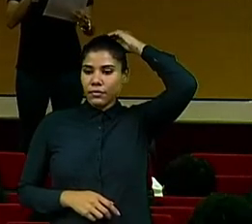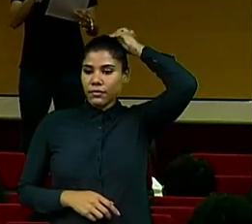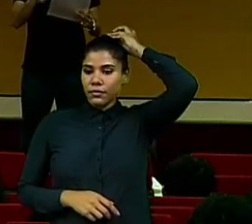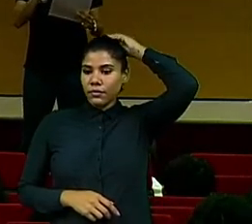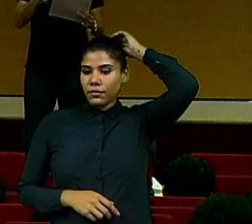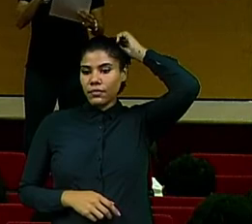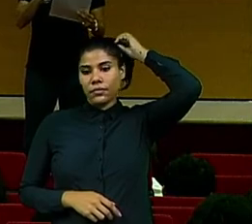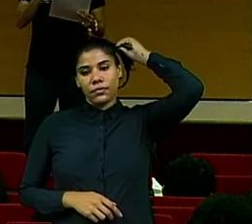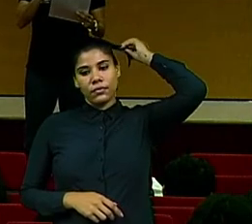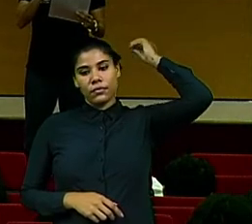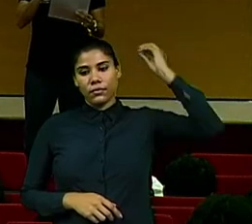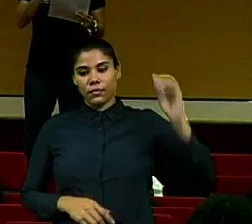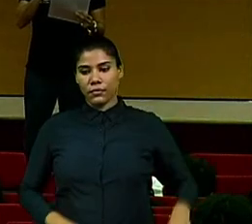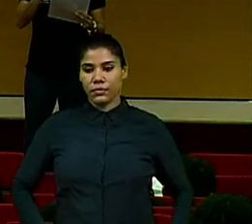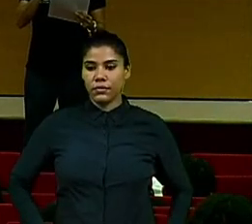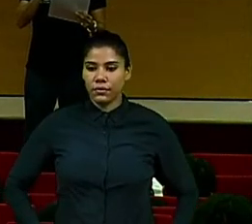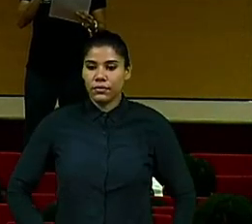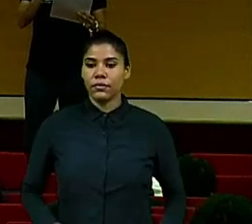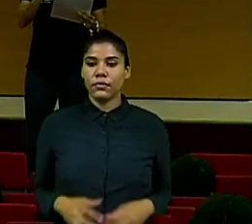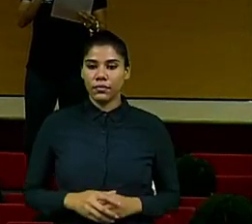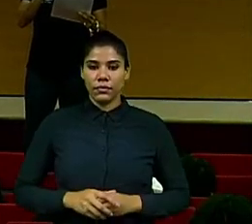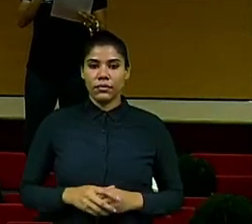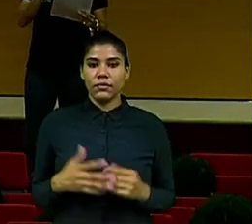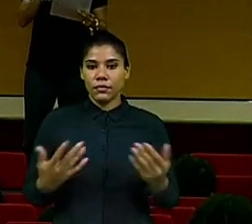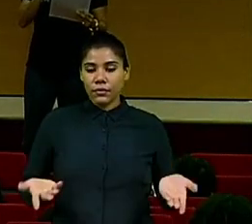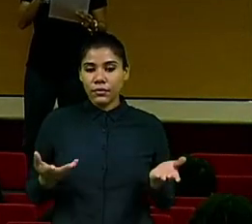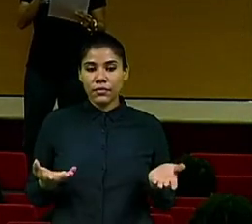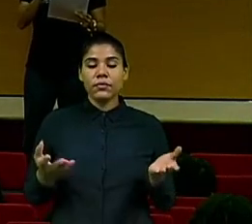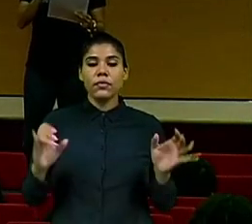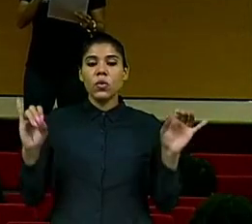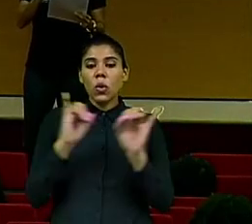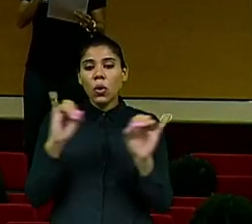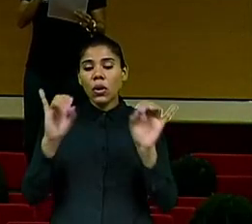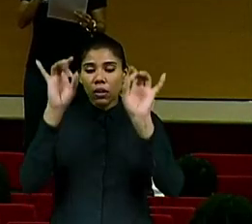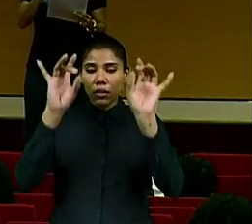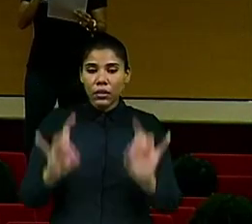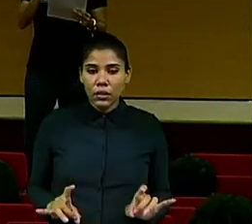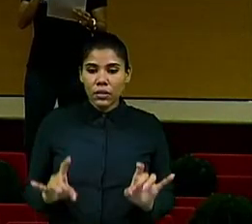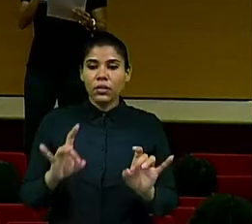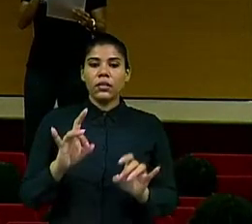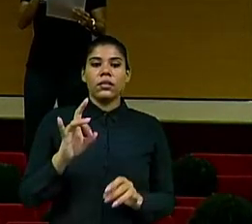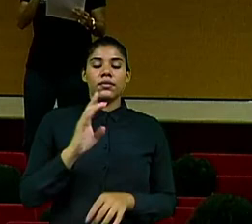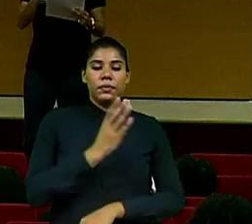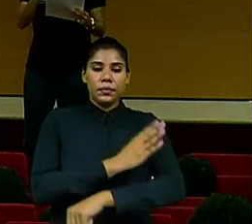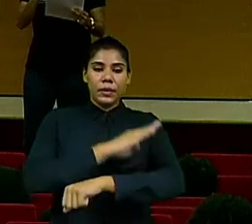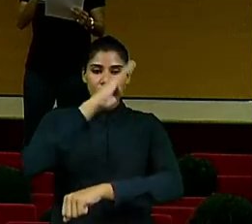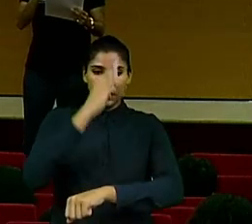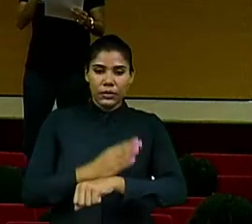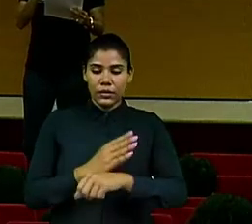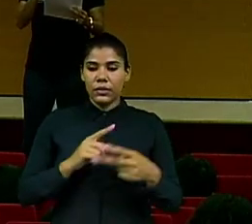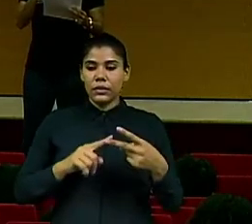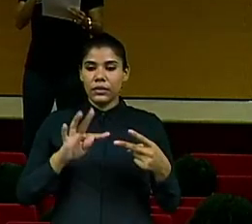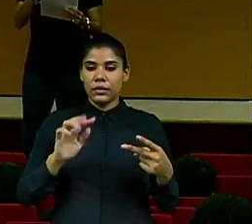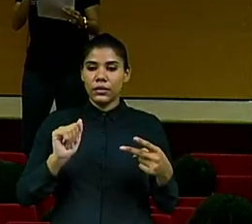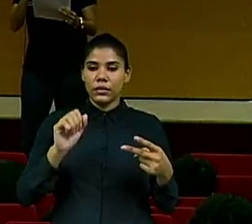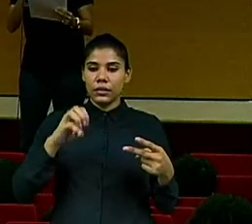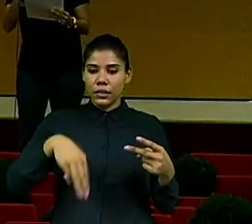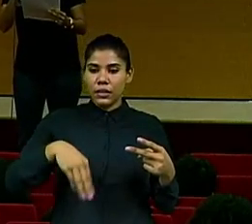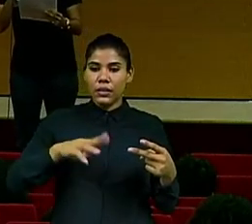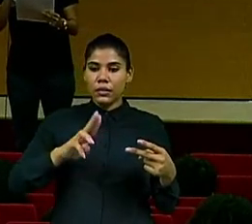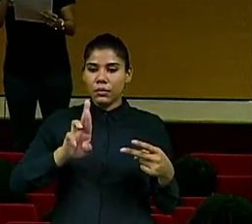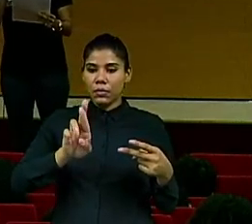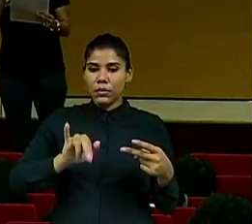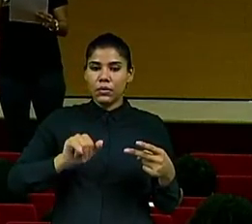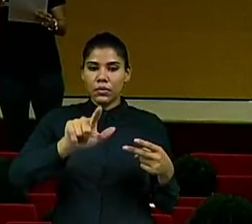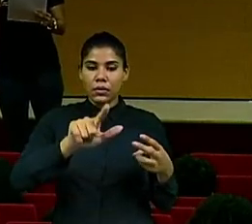vamos lá mandar um alô especial para os núcleos municipais de Baturité tá lá Tamoio Baturité